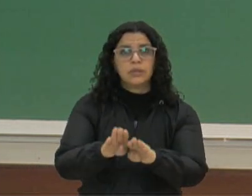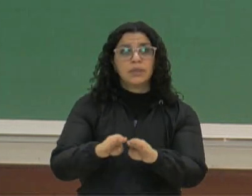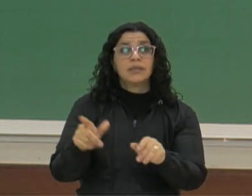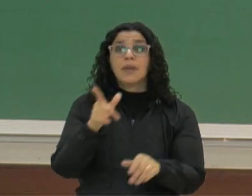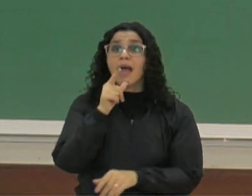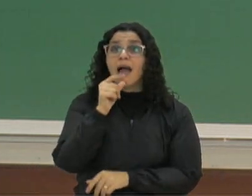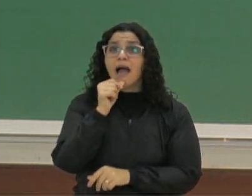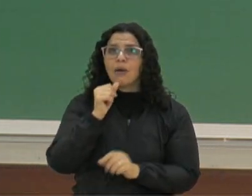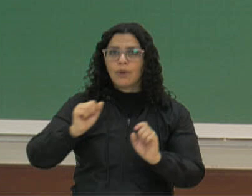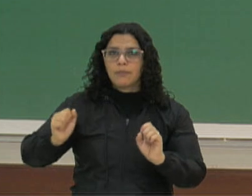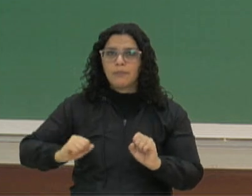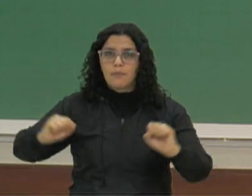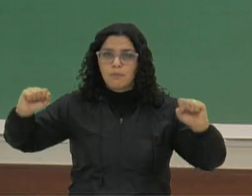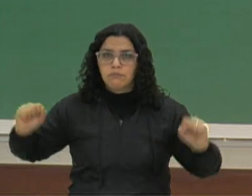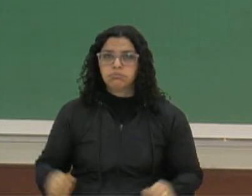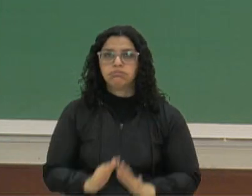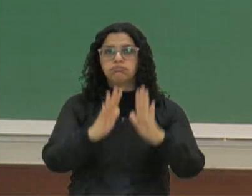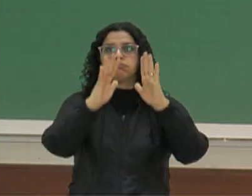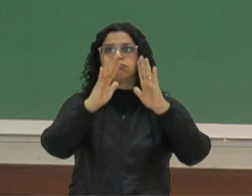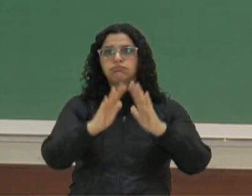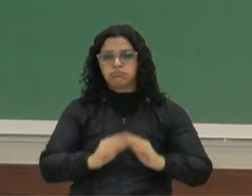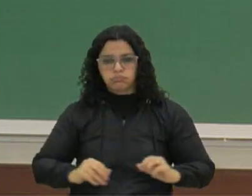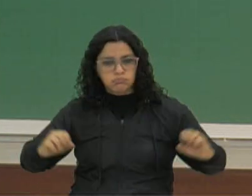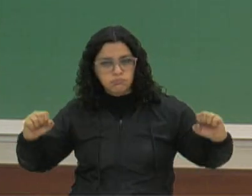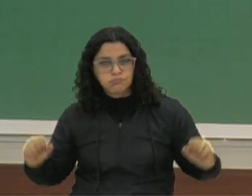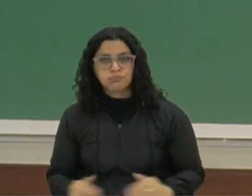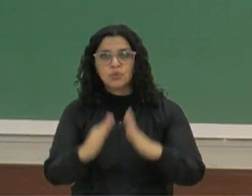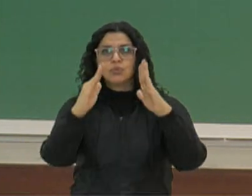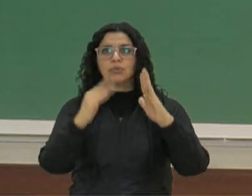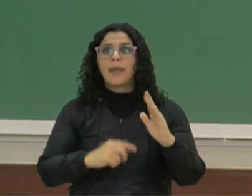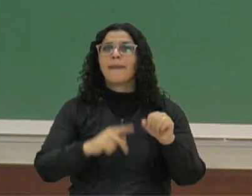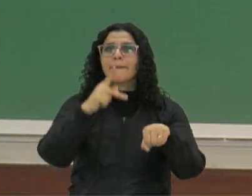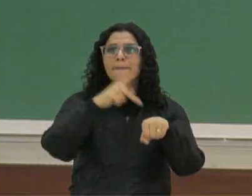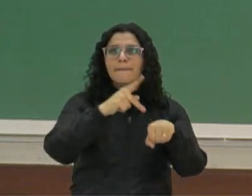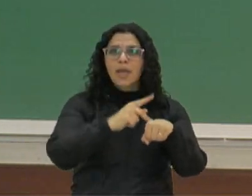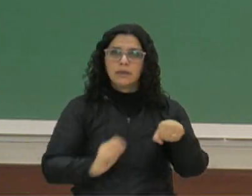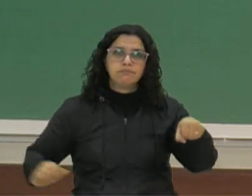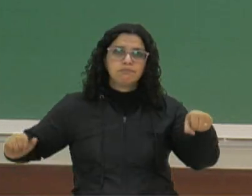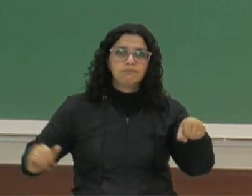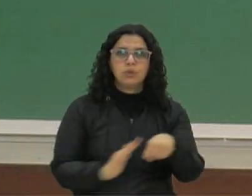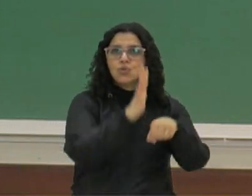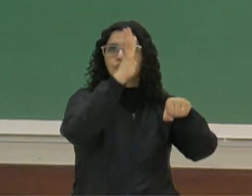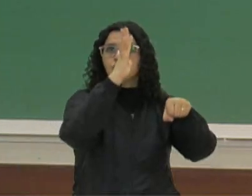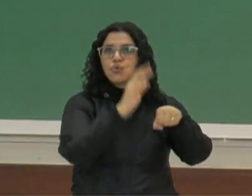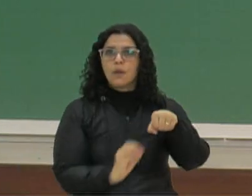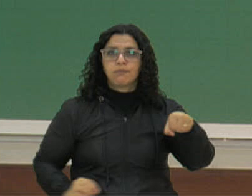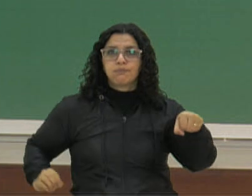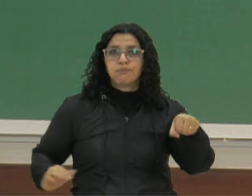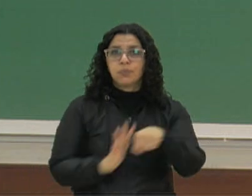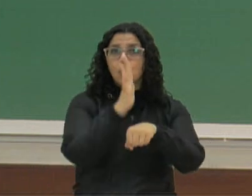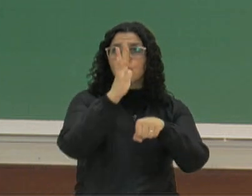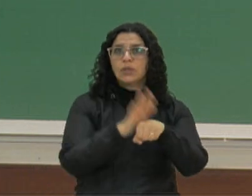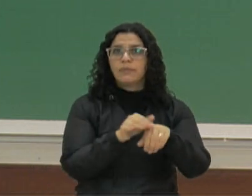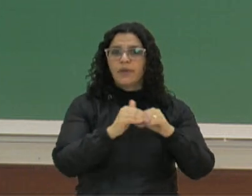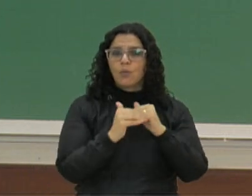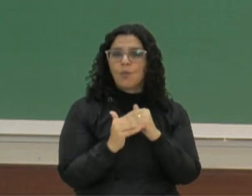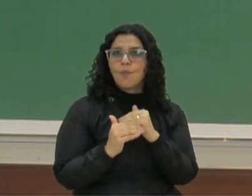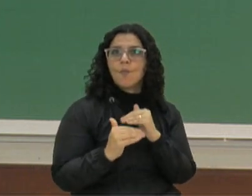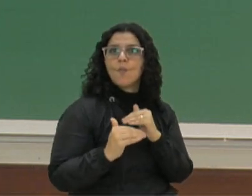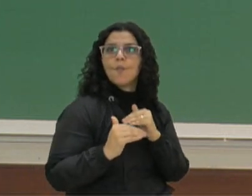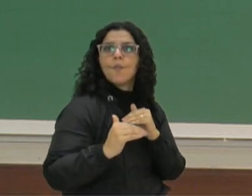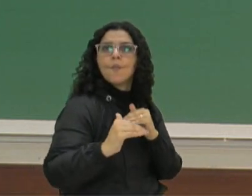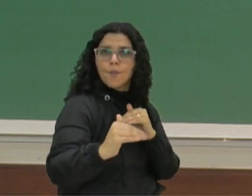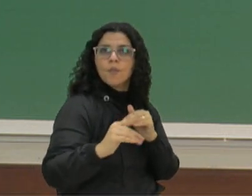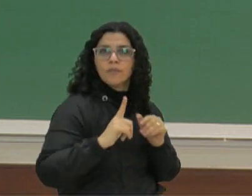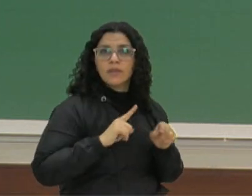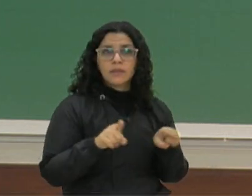marés, no oceano, elas vêm batendo contra a orla, contra o litoral e formando as planícies litorâneas,